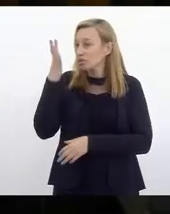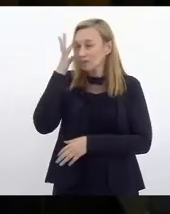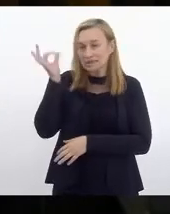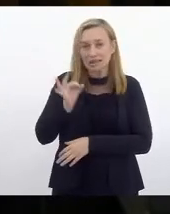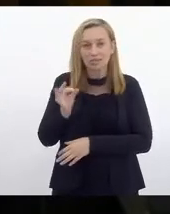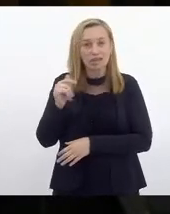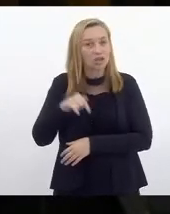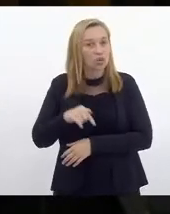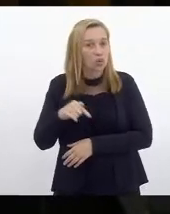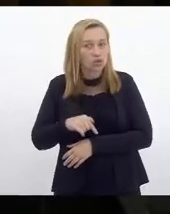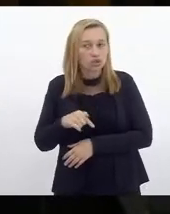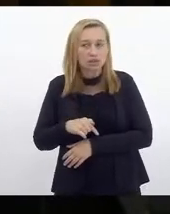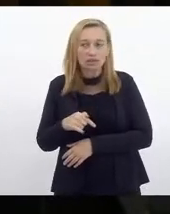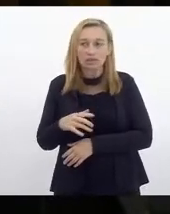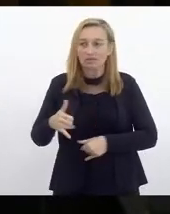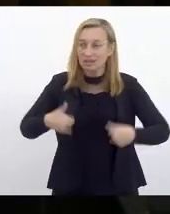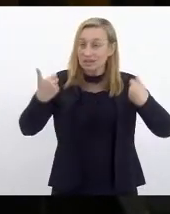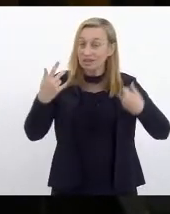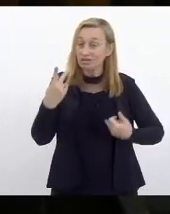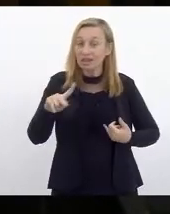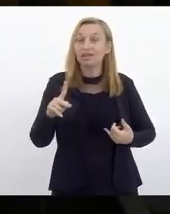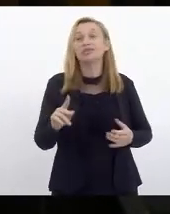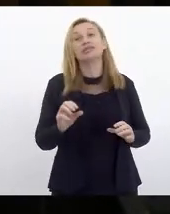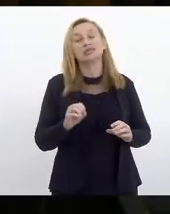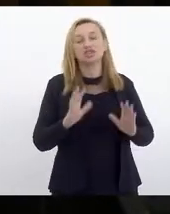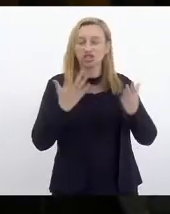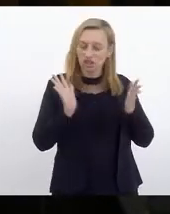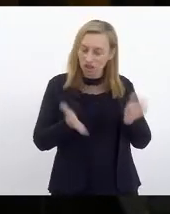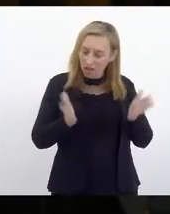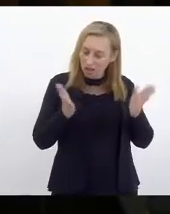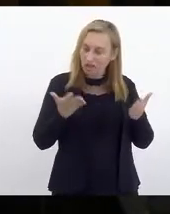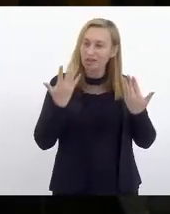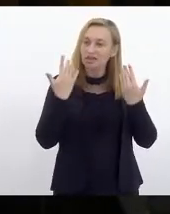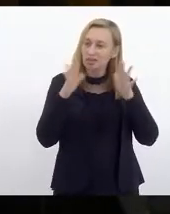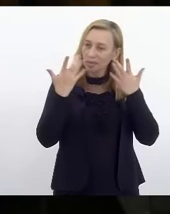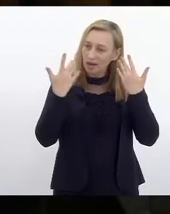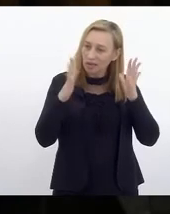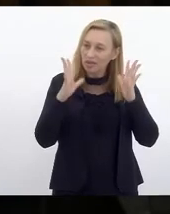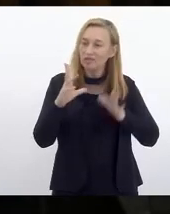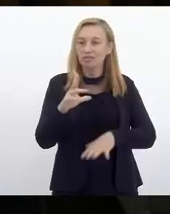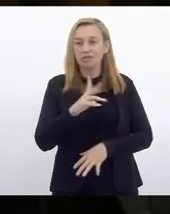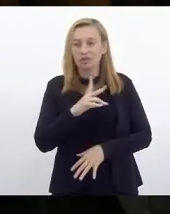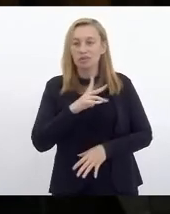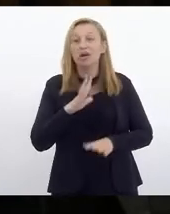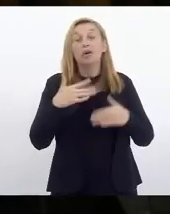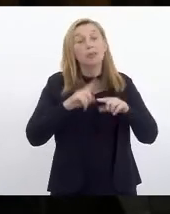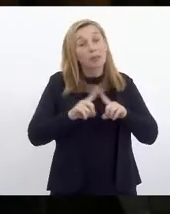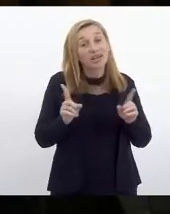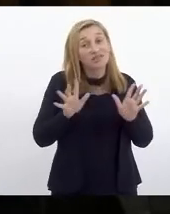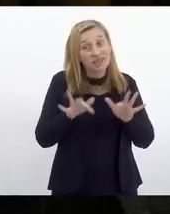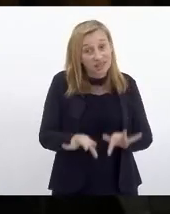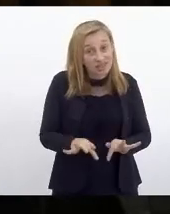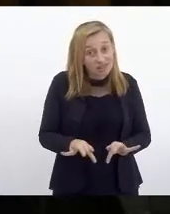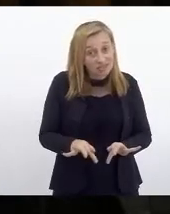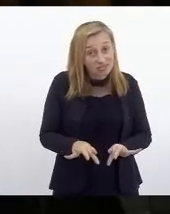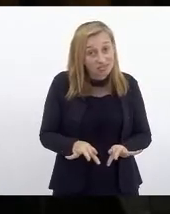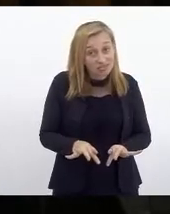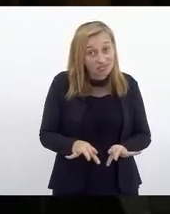o aniversário dele hoje, senão tinha dado os parabéns pessoalmente. Mas, concluindo,